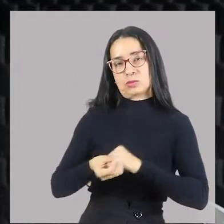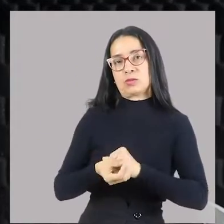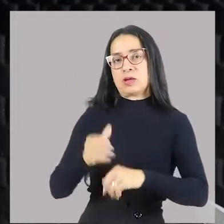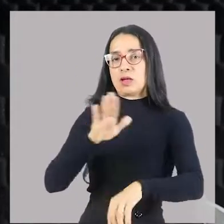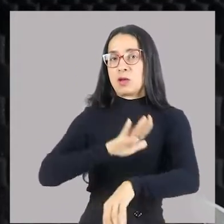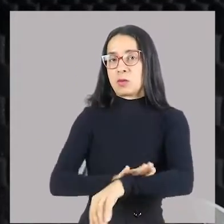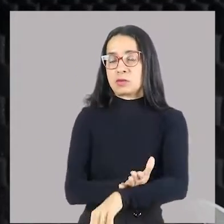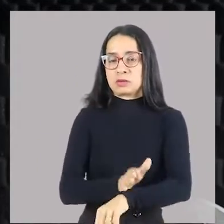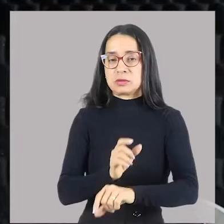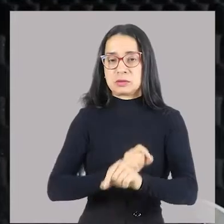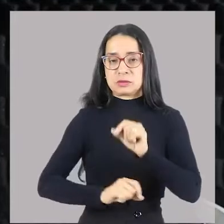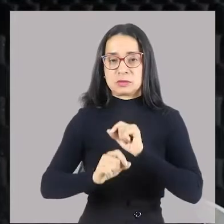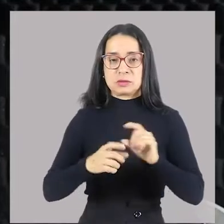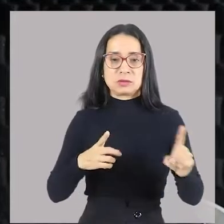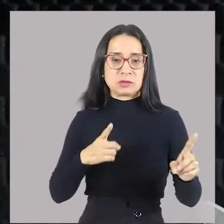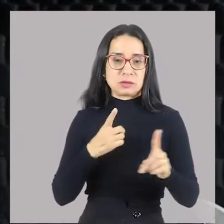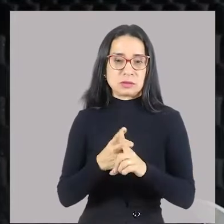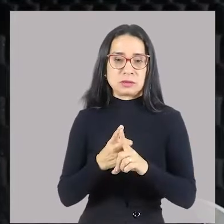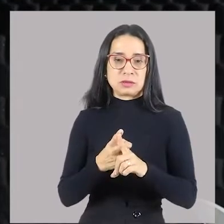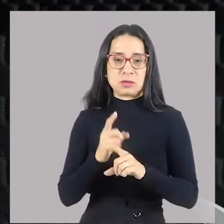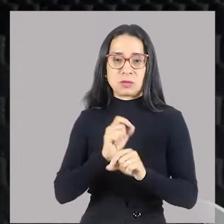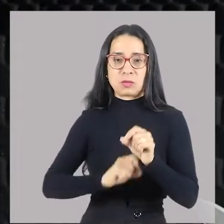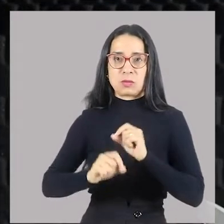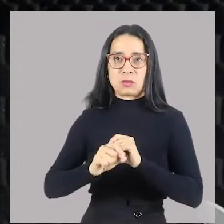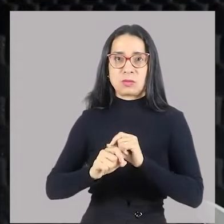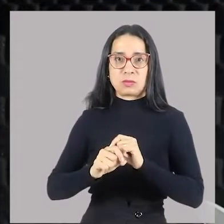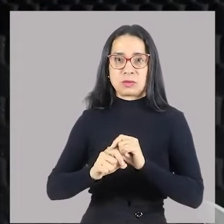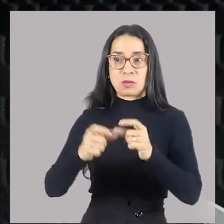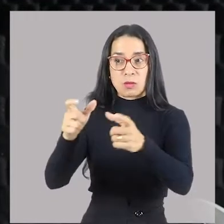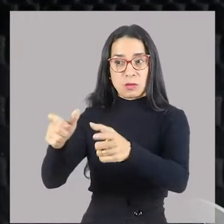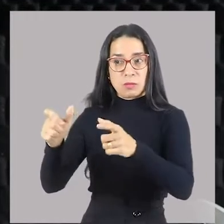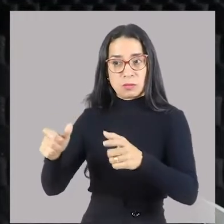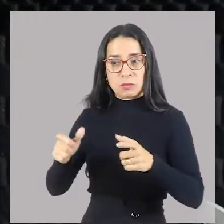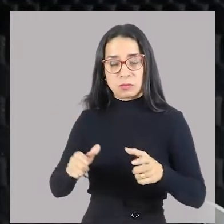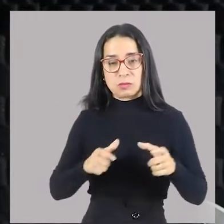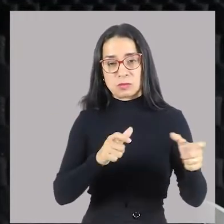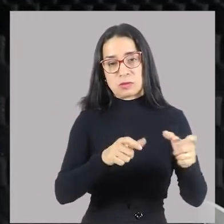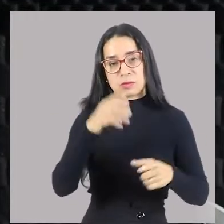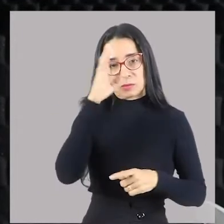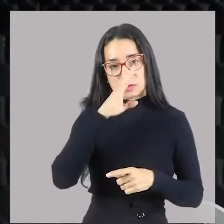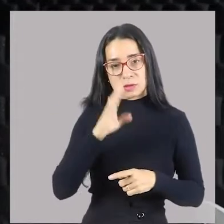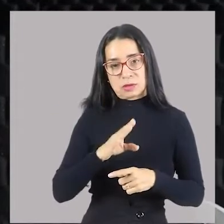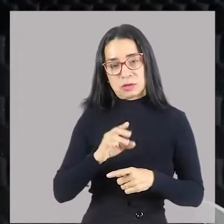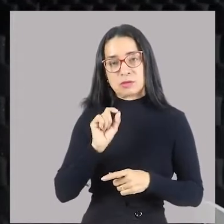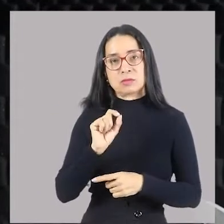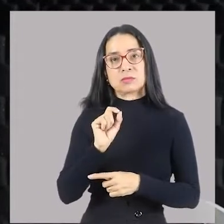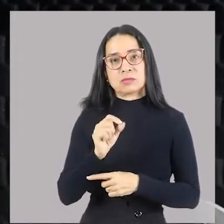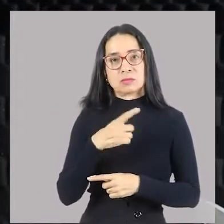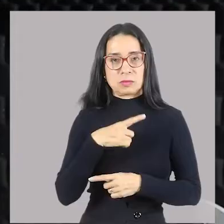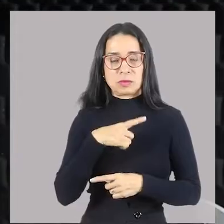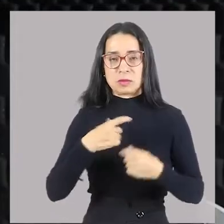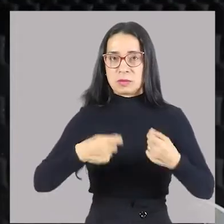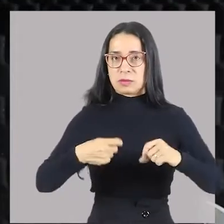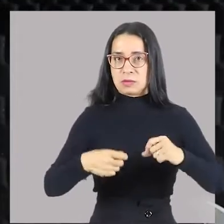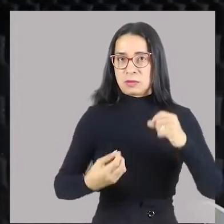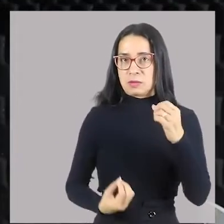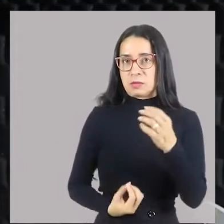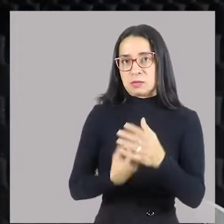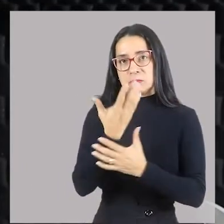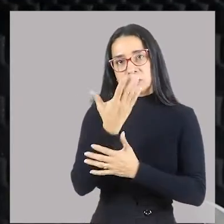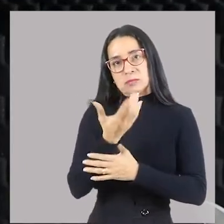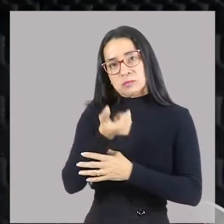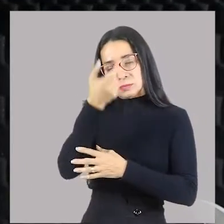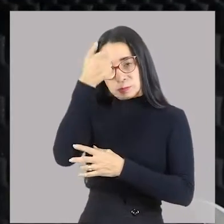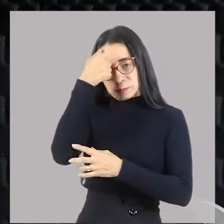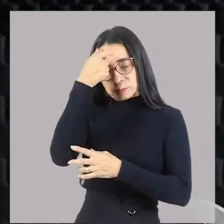pasme, senhores, ela se encontra nos quatro cantos da nossa nação. E é algo que nós temos que realmente criar uma